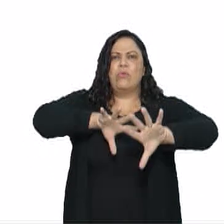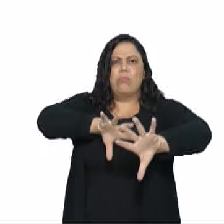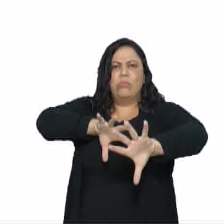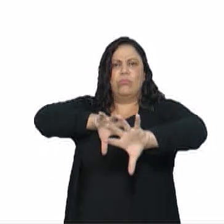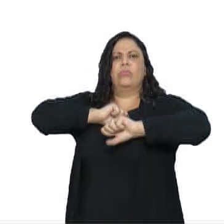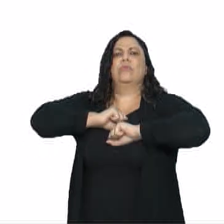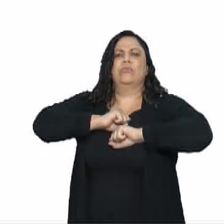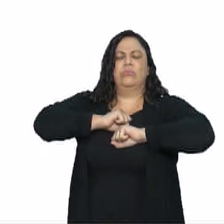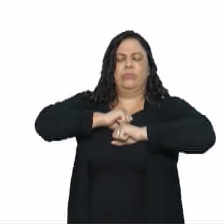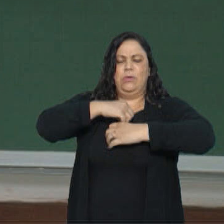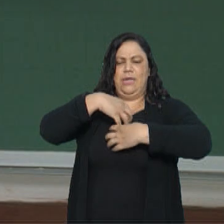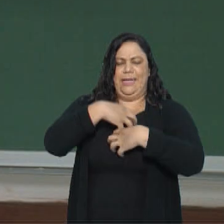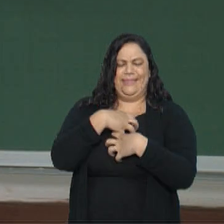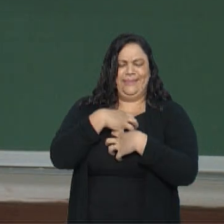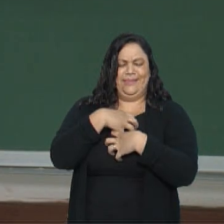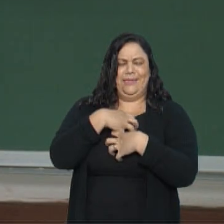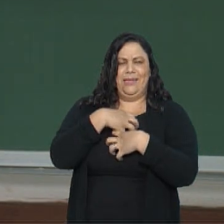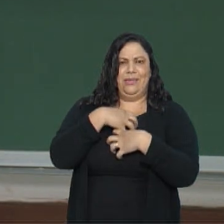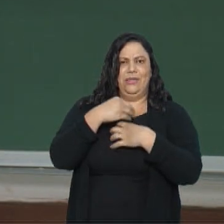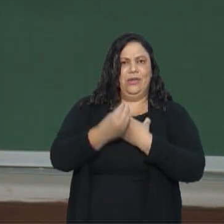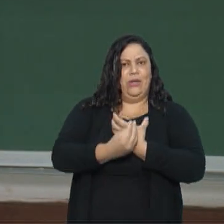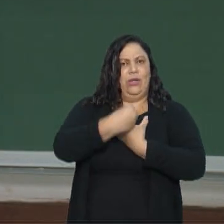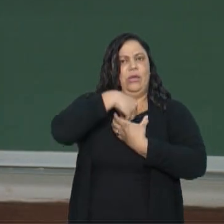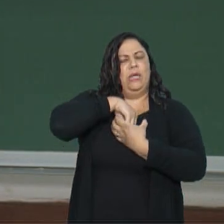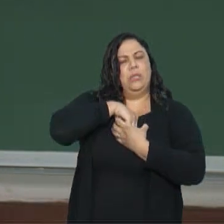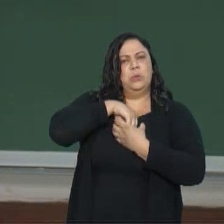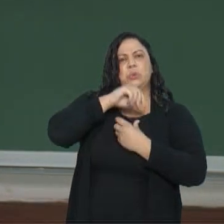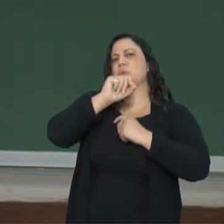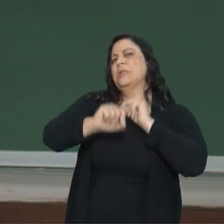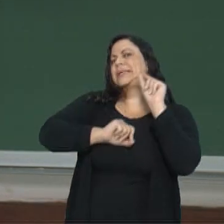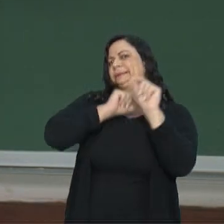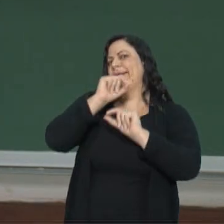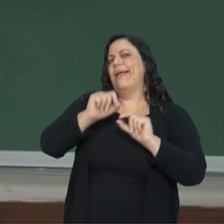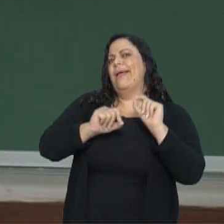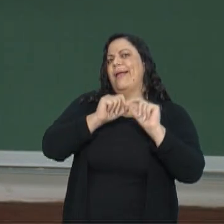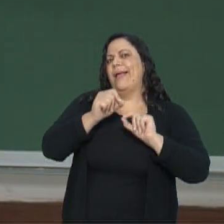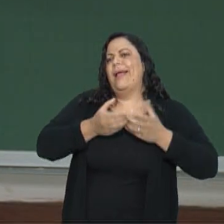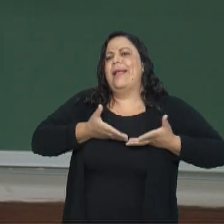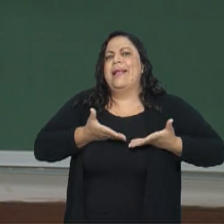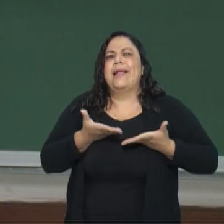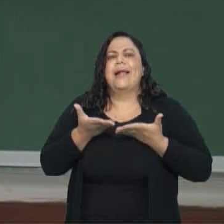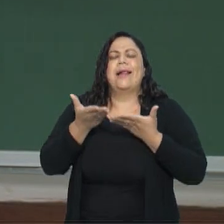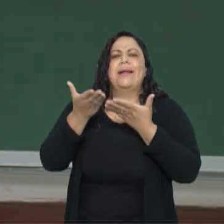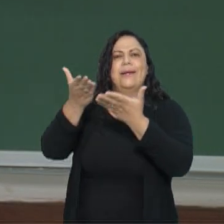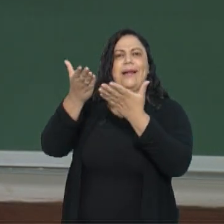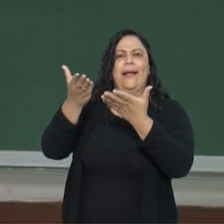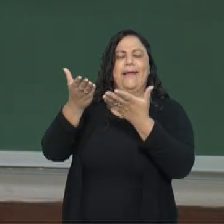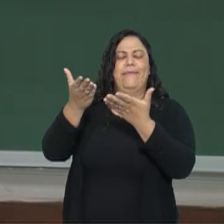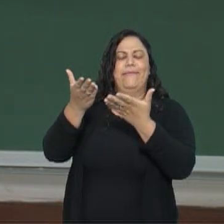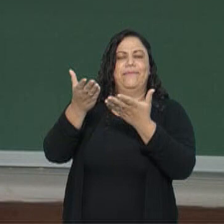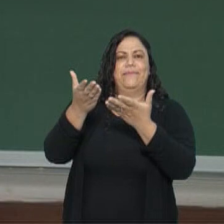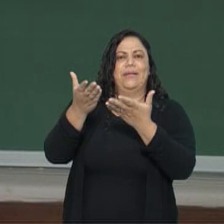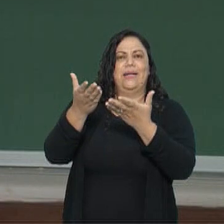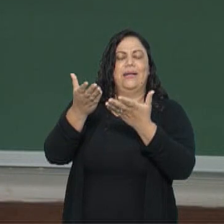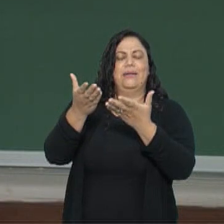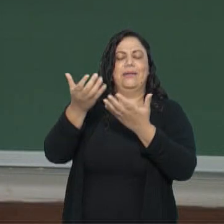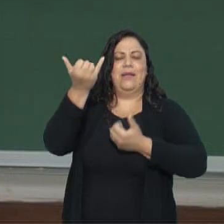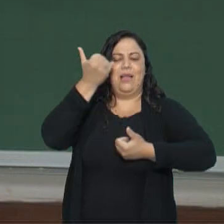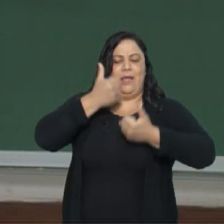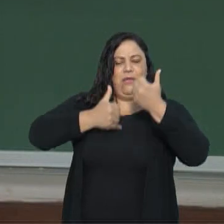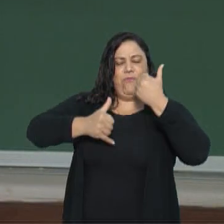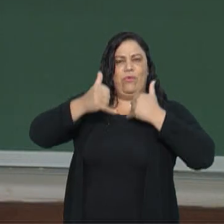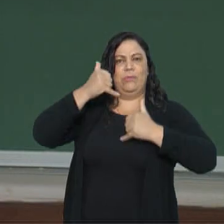interpretação dos estímulos, respectivamente. Então, quem leva, quem transporta a informação? Será que é o sistema